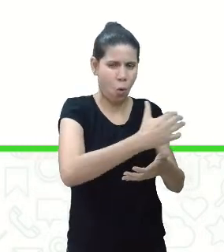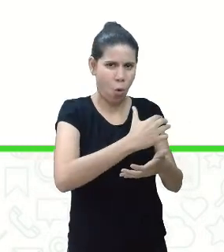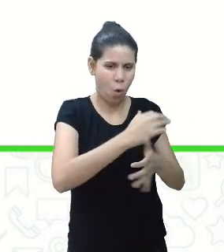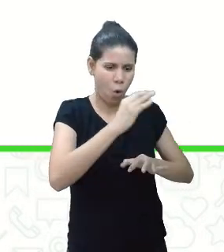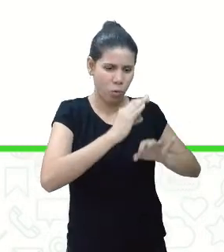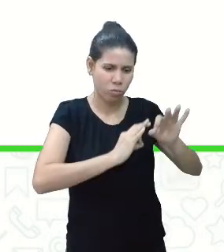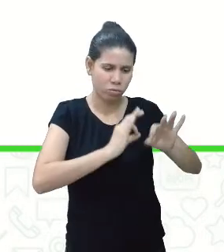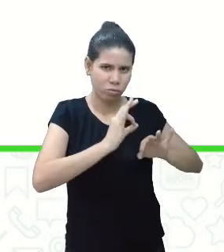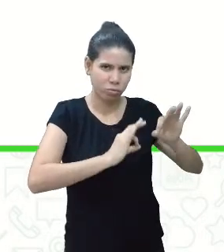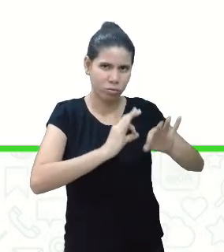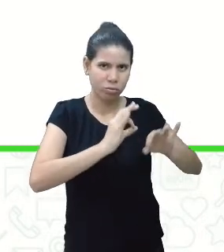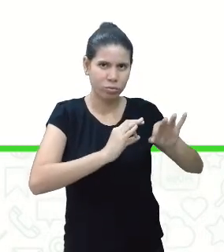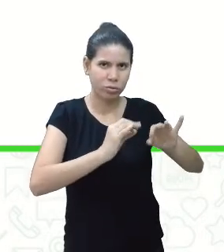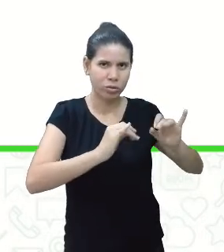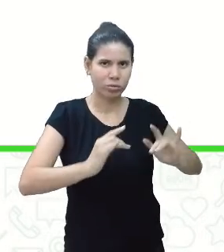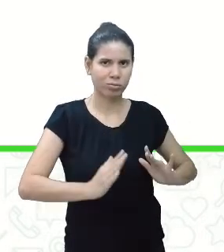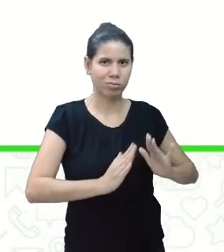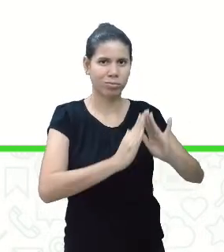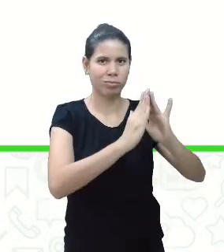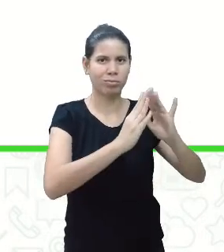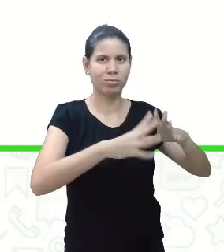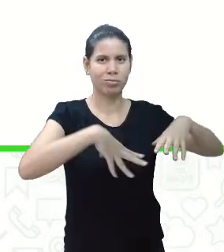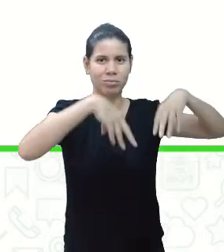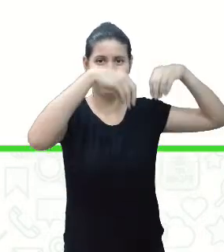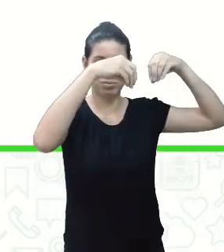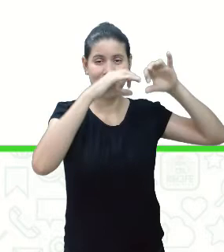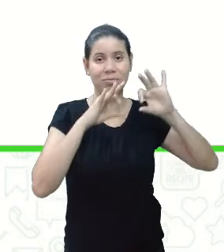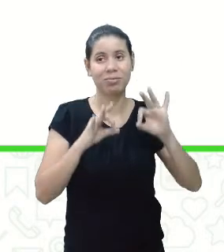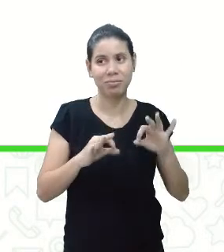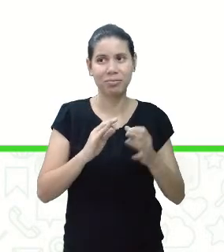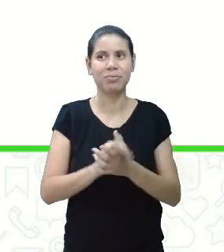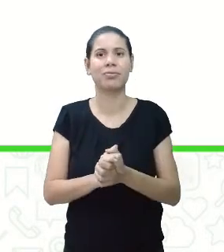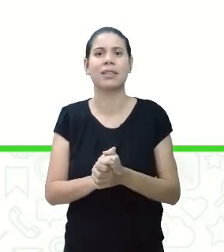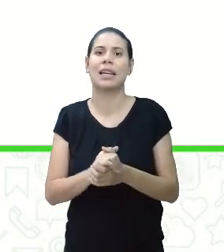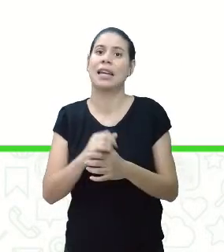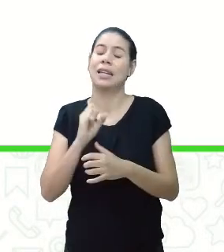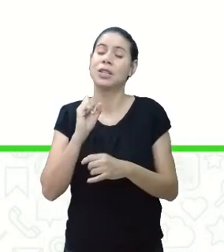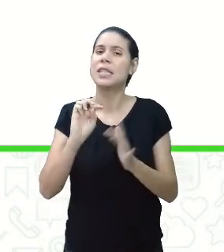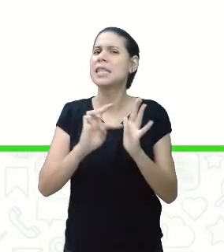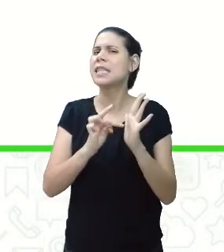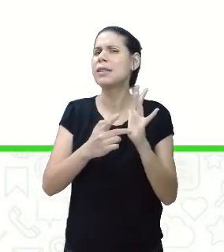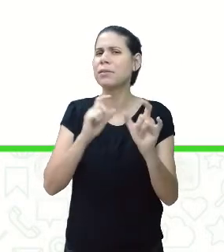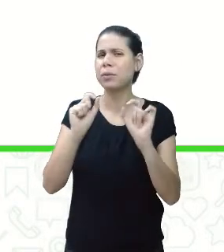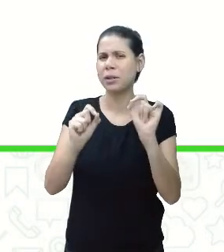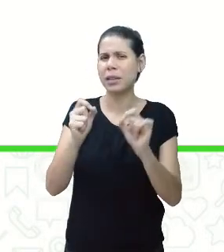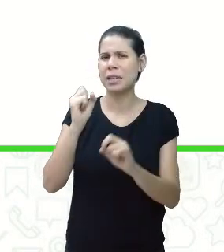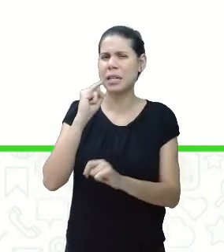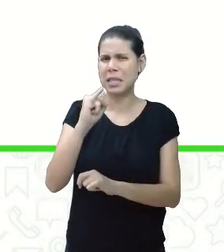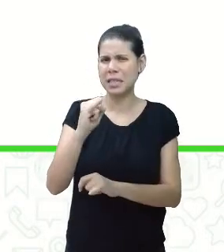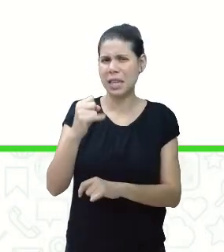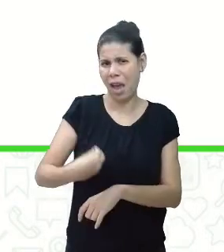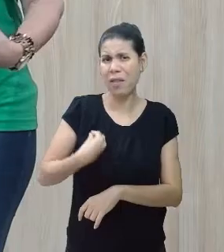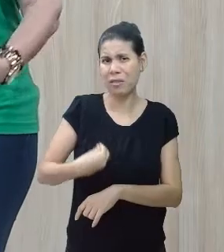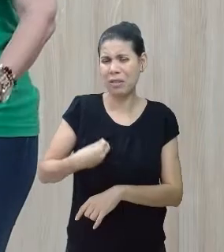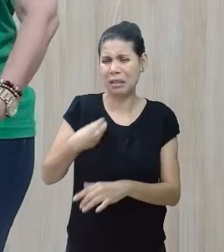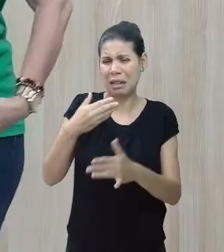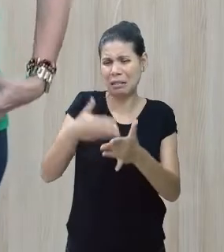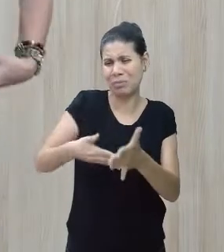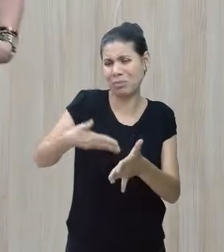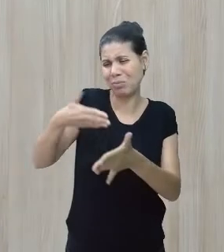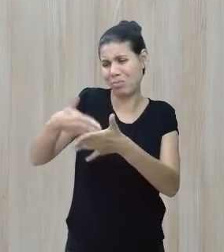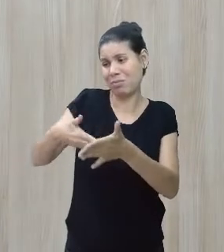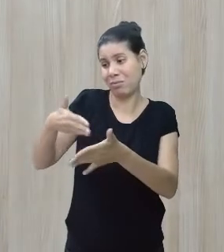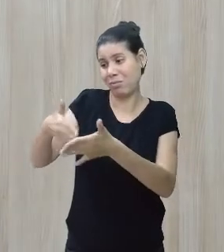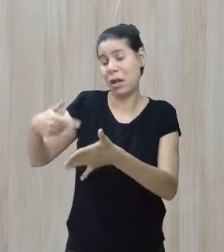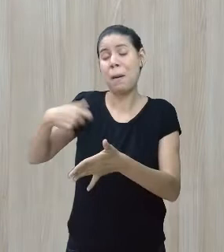dia vou construir um castelo. Então, se eu vejo tantas dificuldades na minha vida, né, eu tenho que